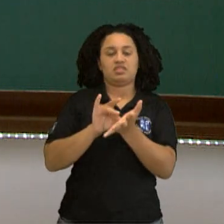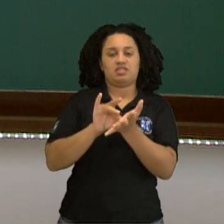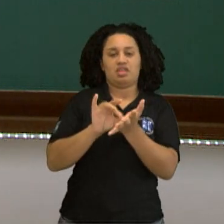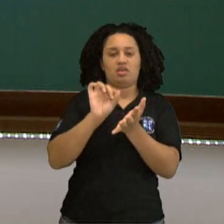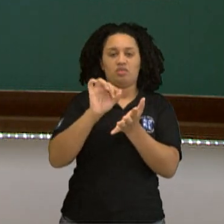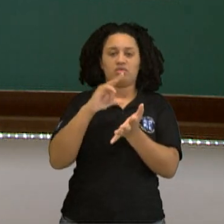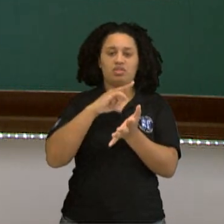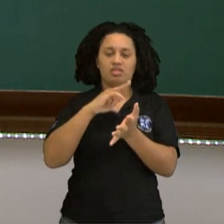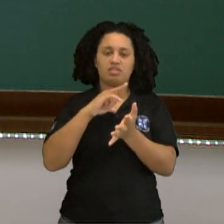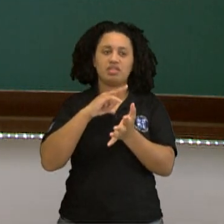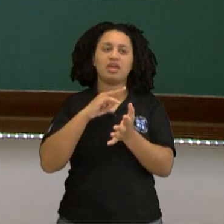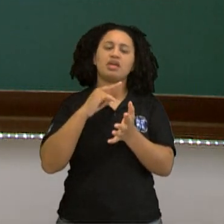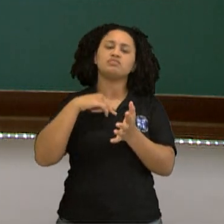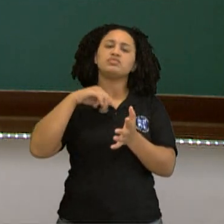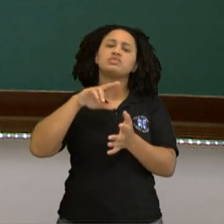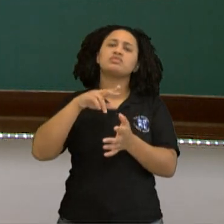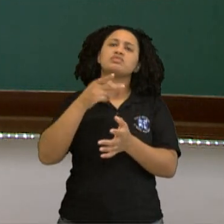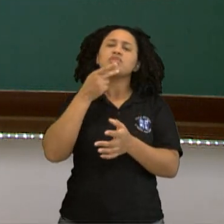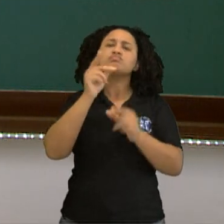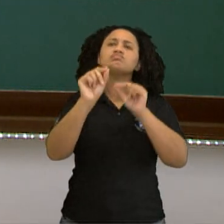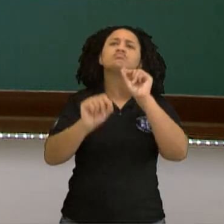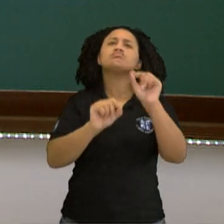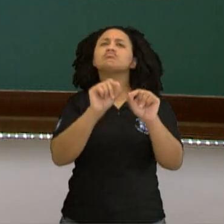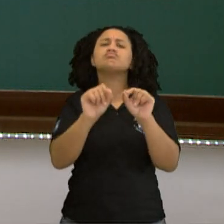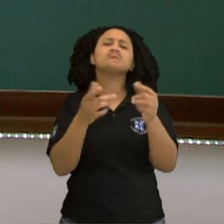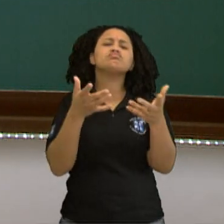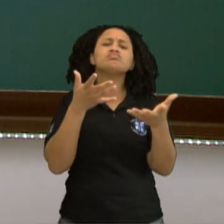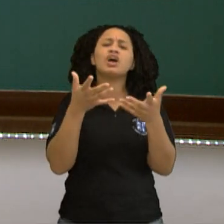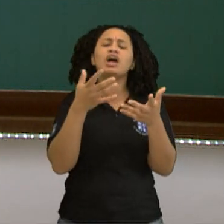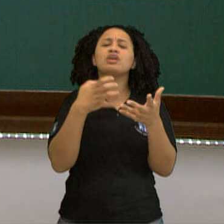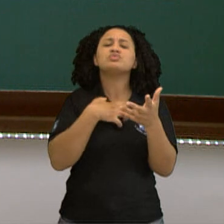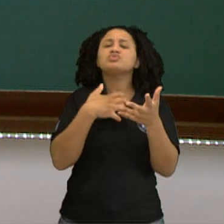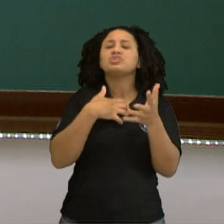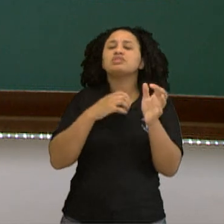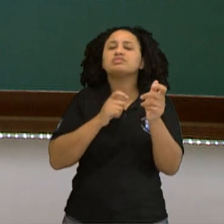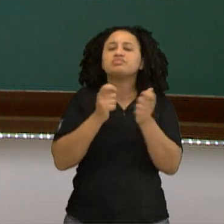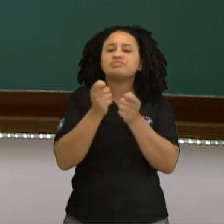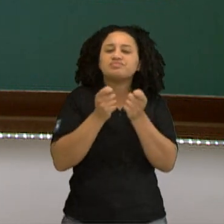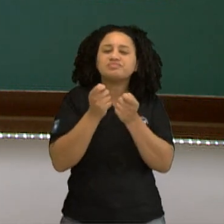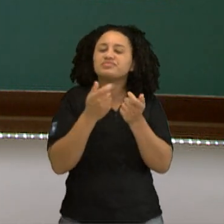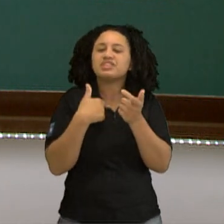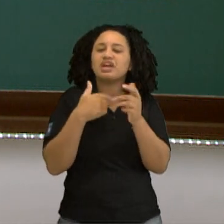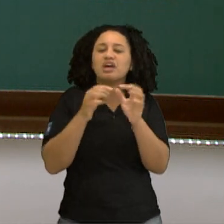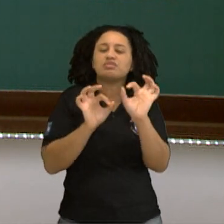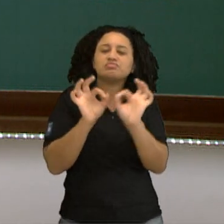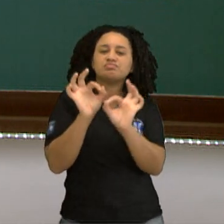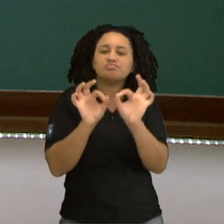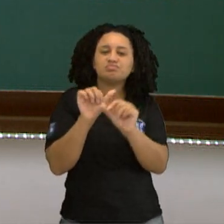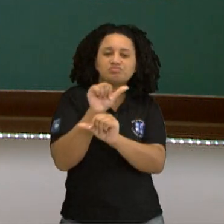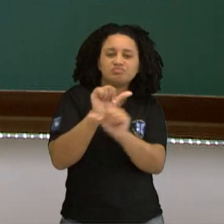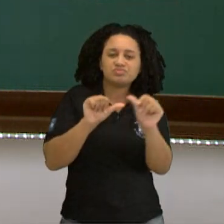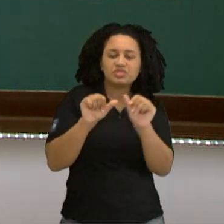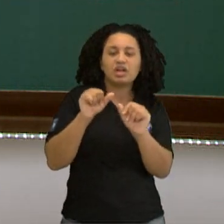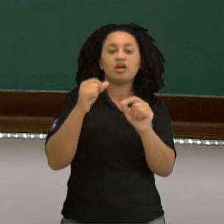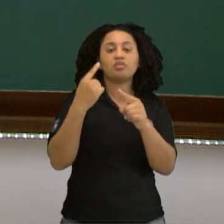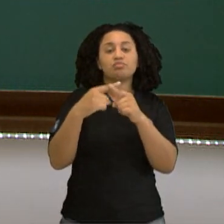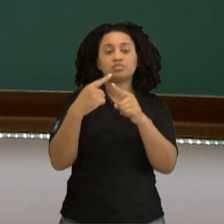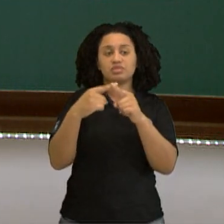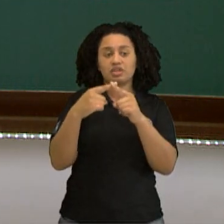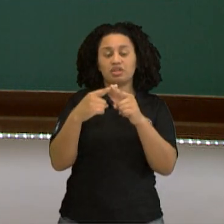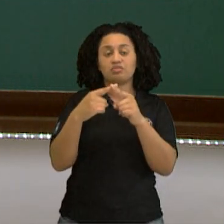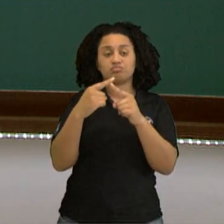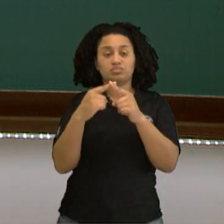de Medida, a gente fala que é uma ajeitadinha, né? Nós demos uma ajeitada na unidade. Por quê?